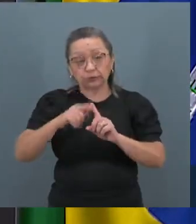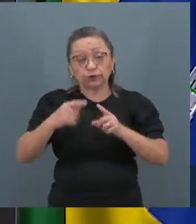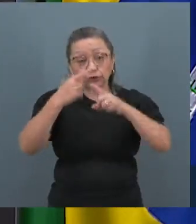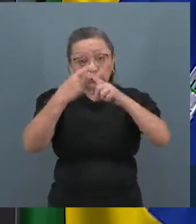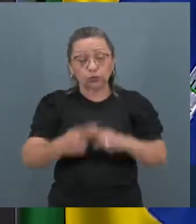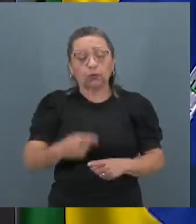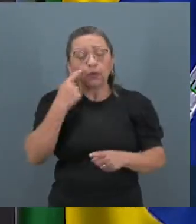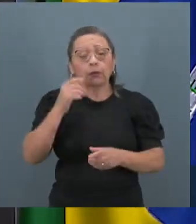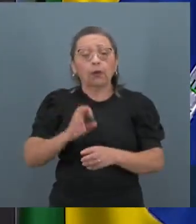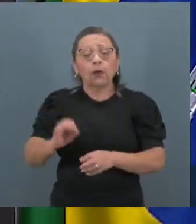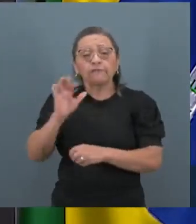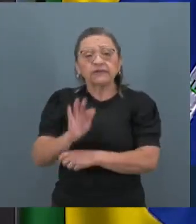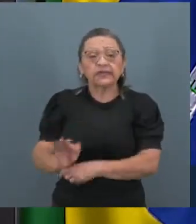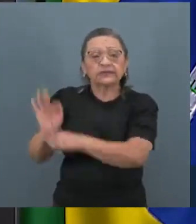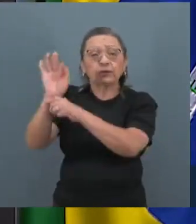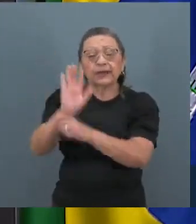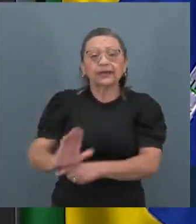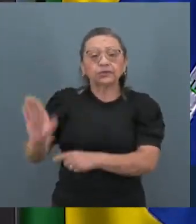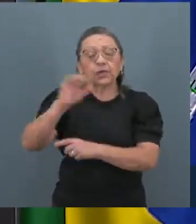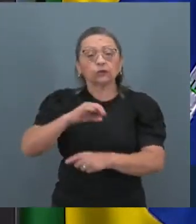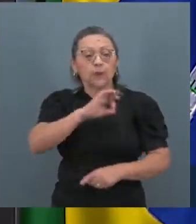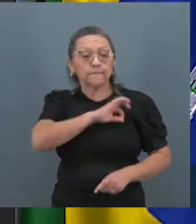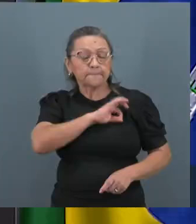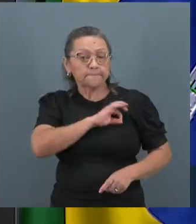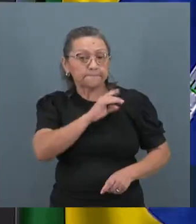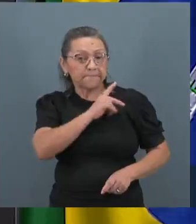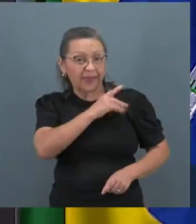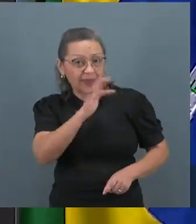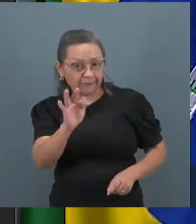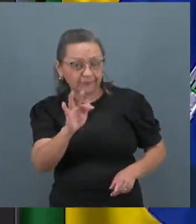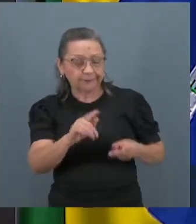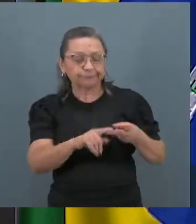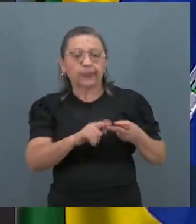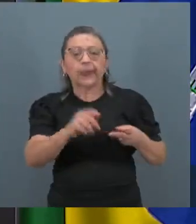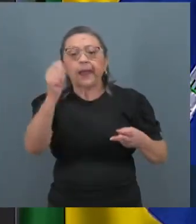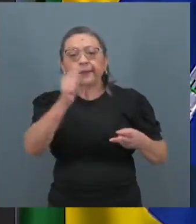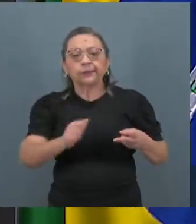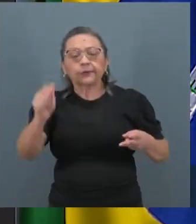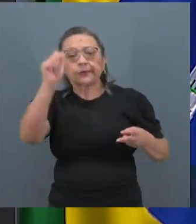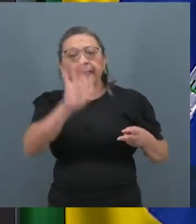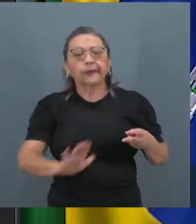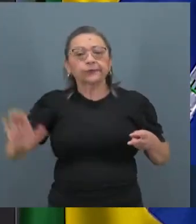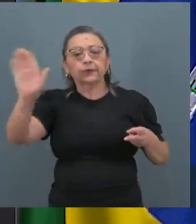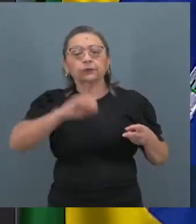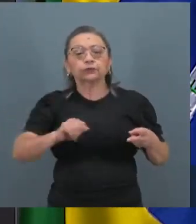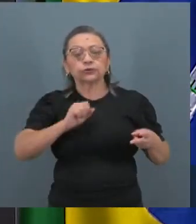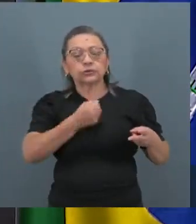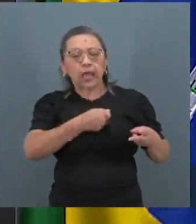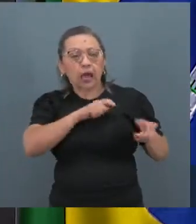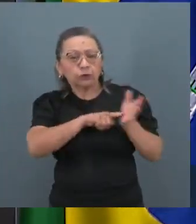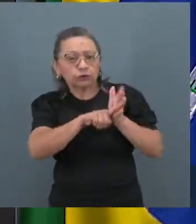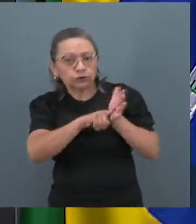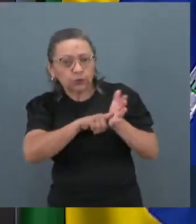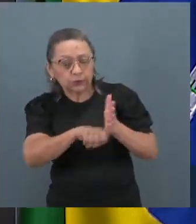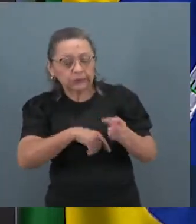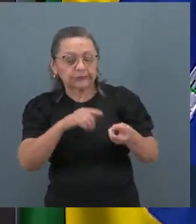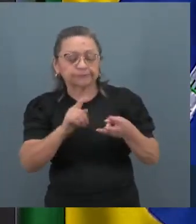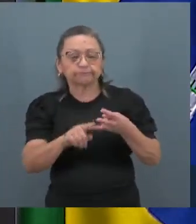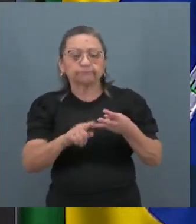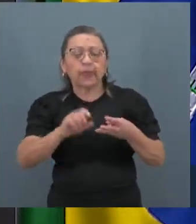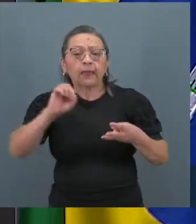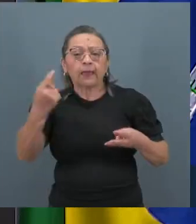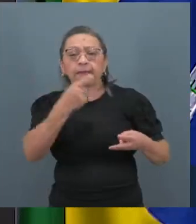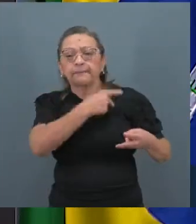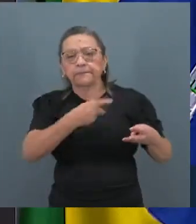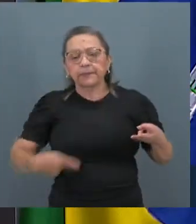como a Federação Nacional dos Policiais Federais, a Associação Nacional dos Auditores Fiscais, o ex-presidente